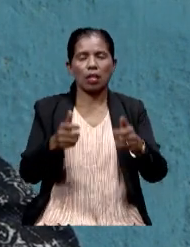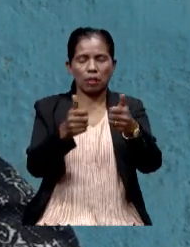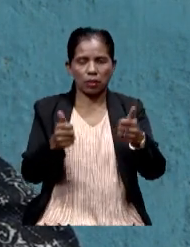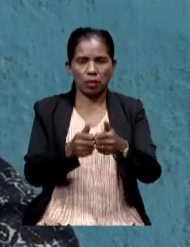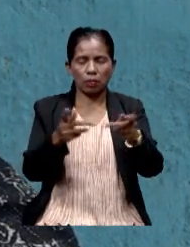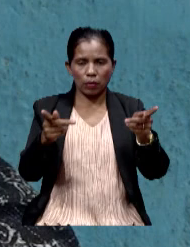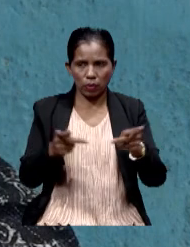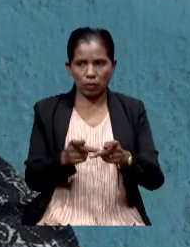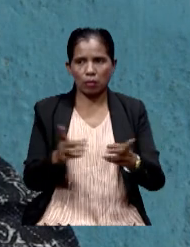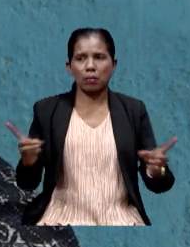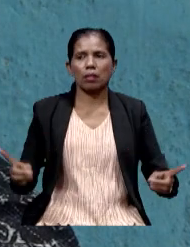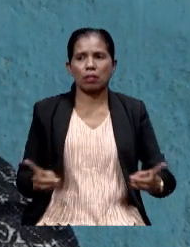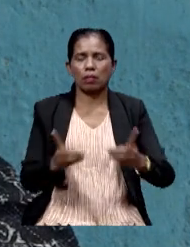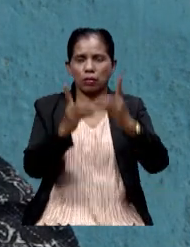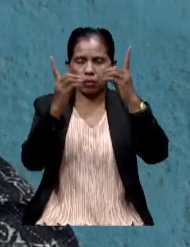ona hasoru